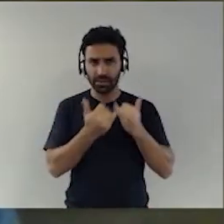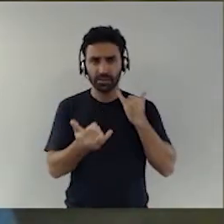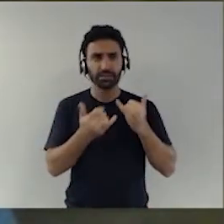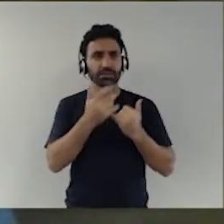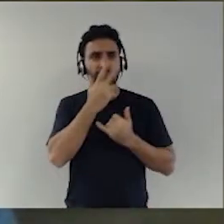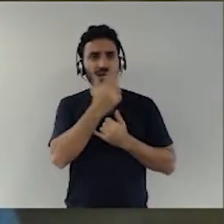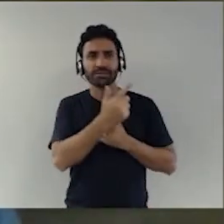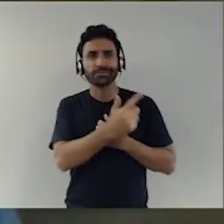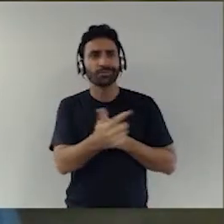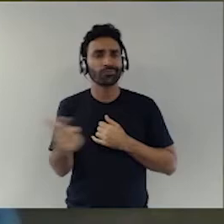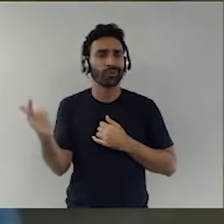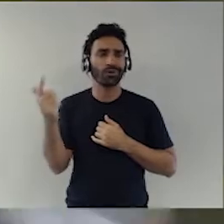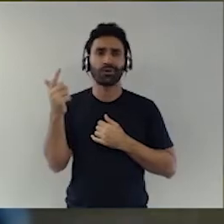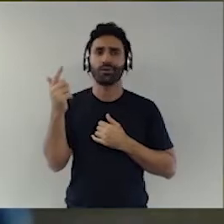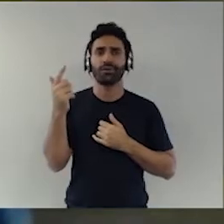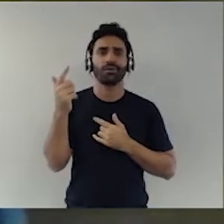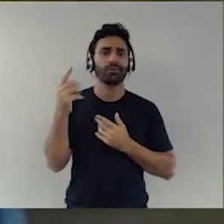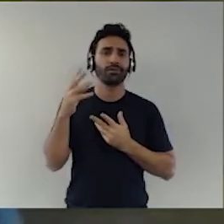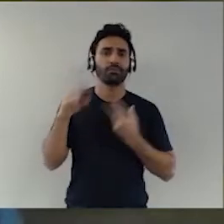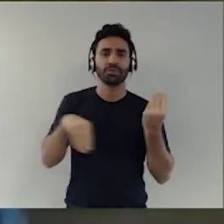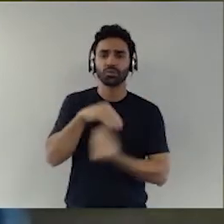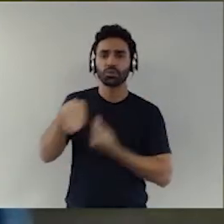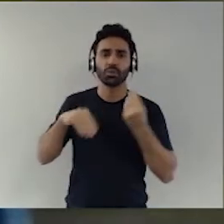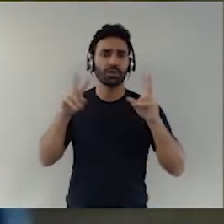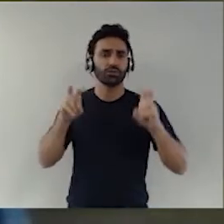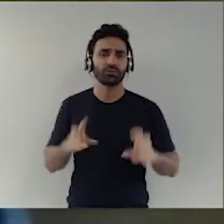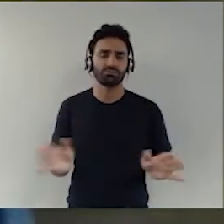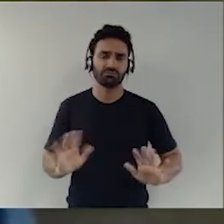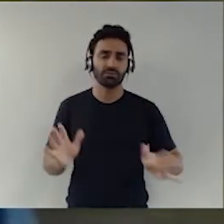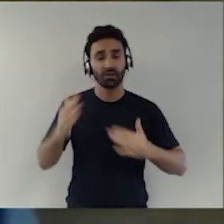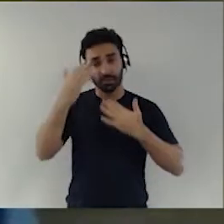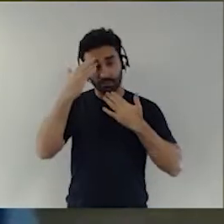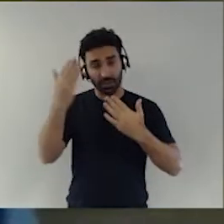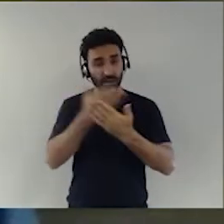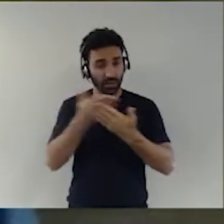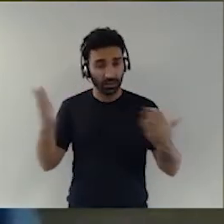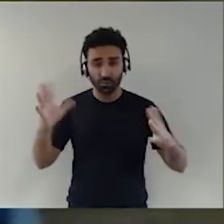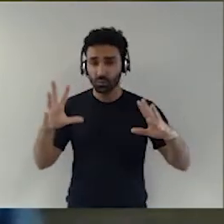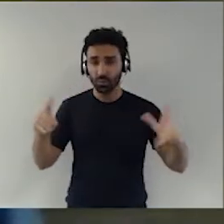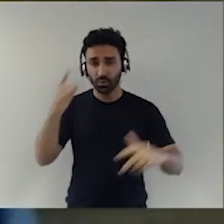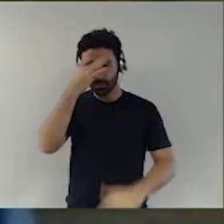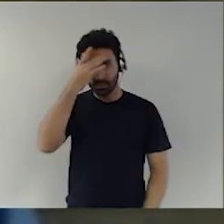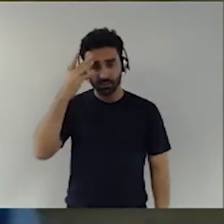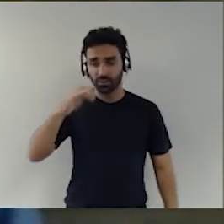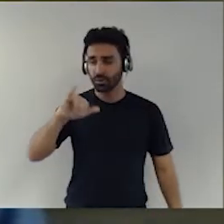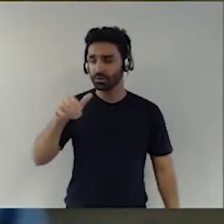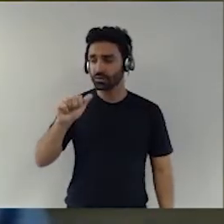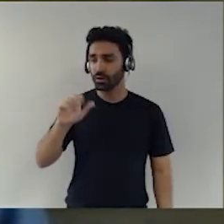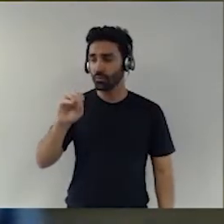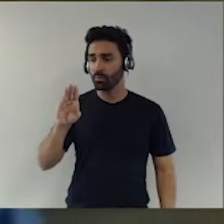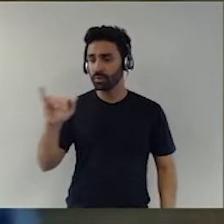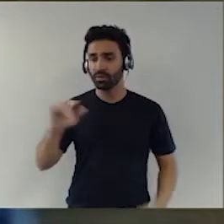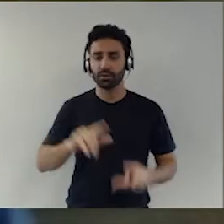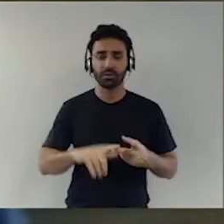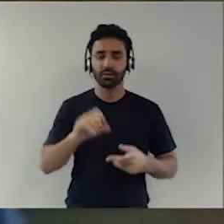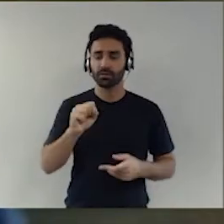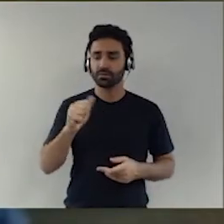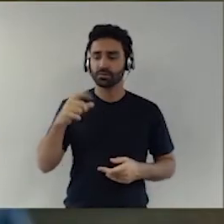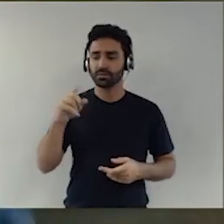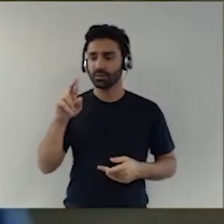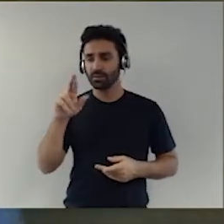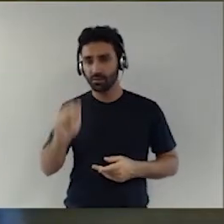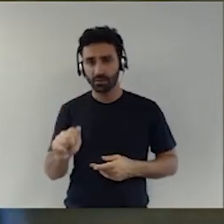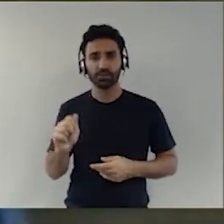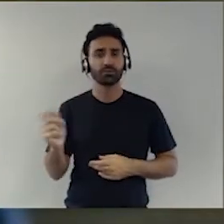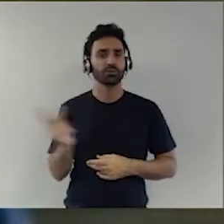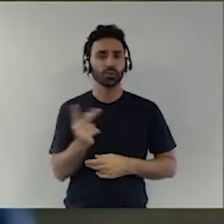houve superposição. Queria agradecer a companhia do professor Jacobi, da doutora Sandra, que sempre